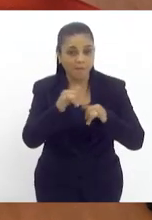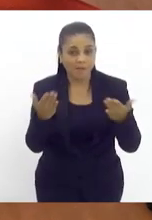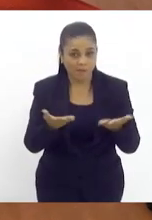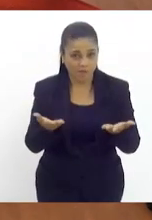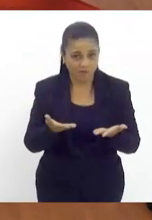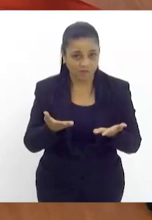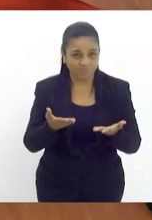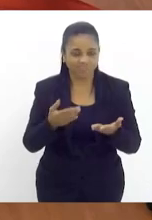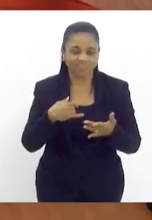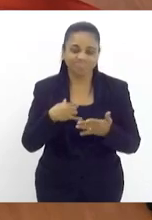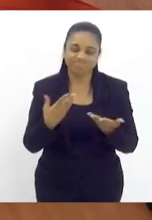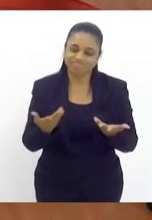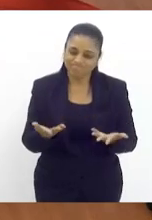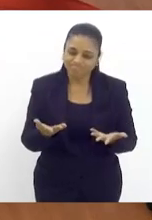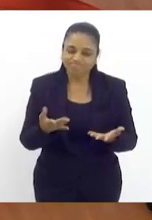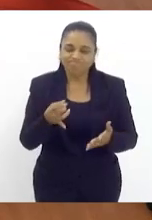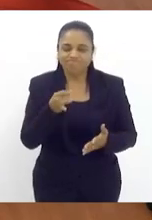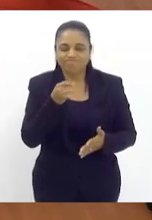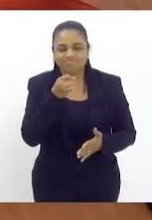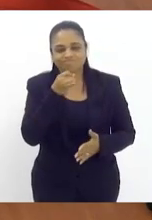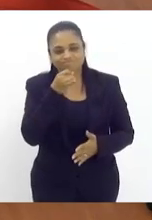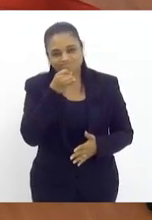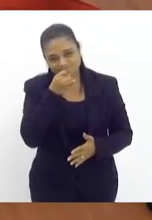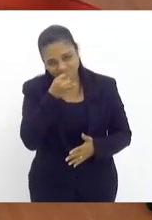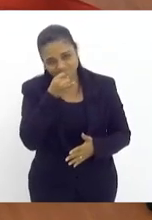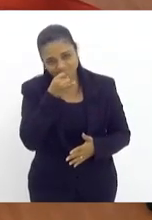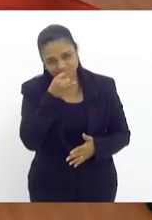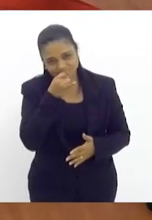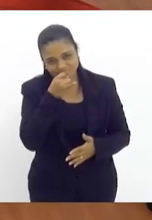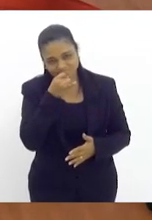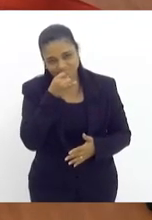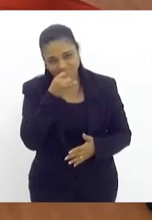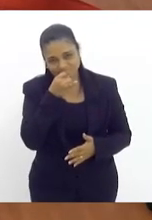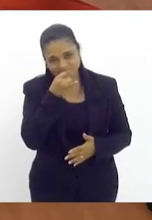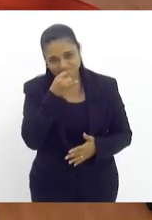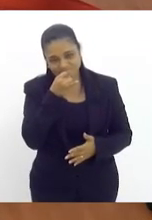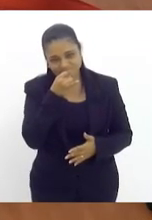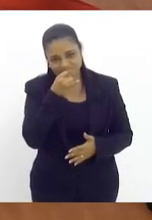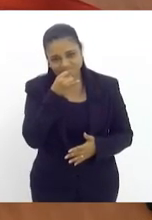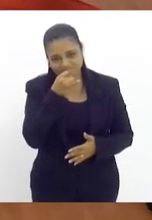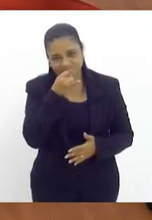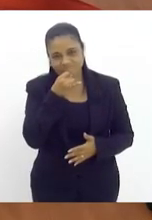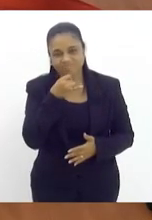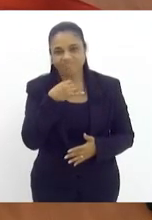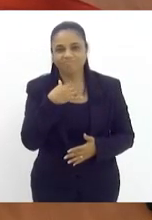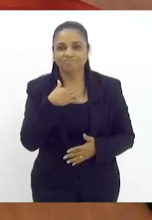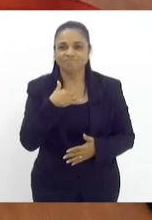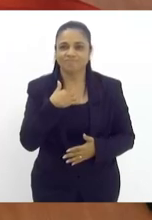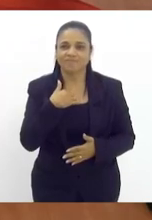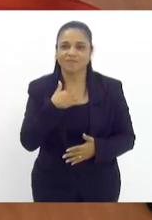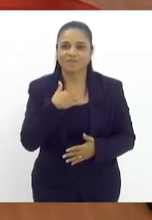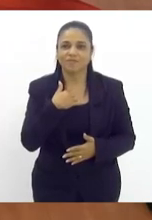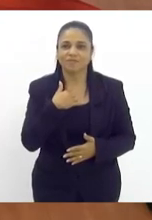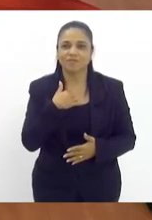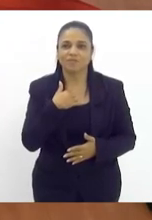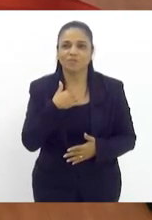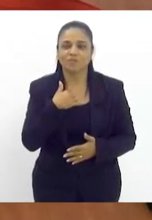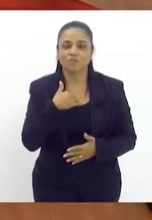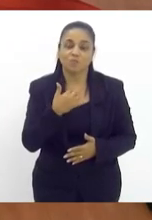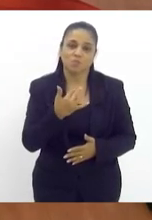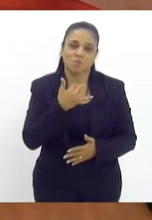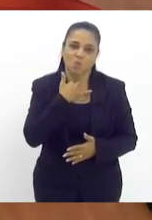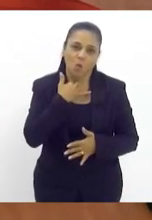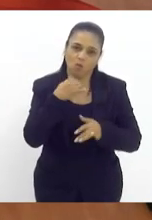Olha, uma tristeza, porque eu não pude fazer backup, tá? E eu não posso